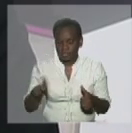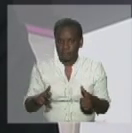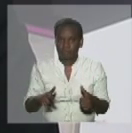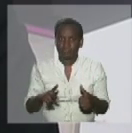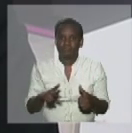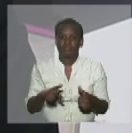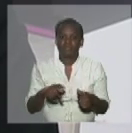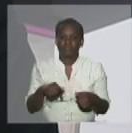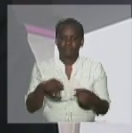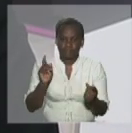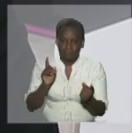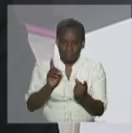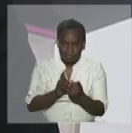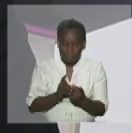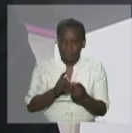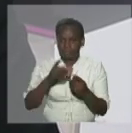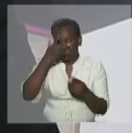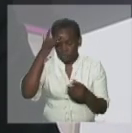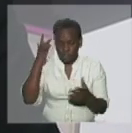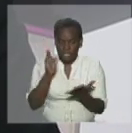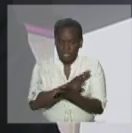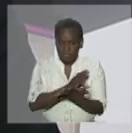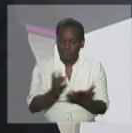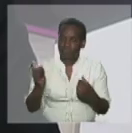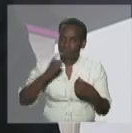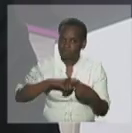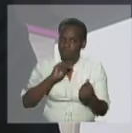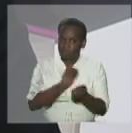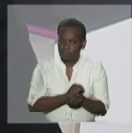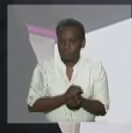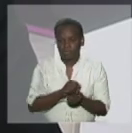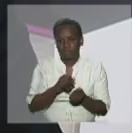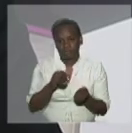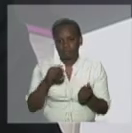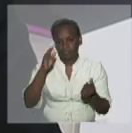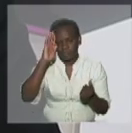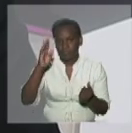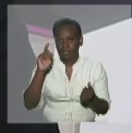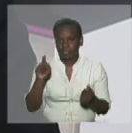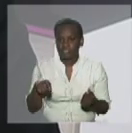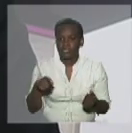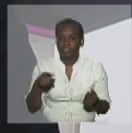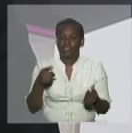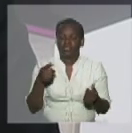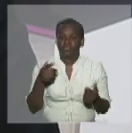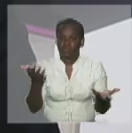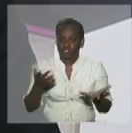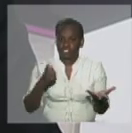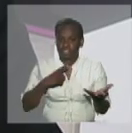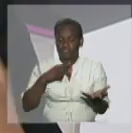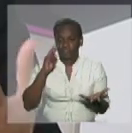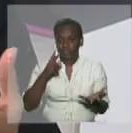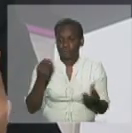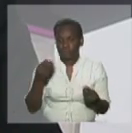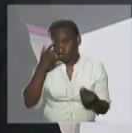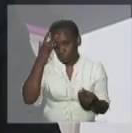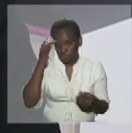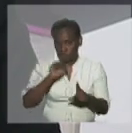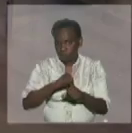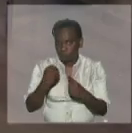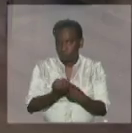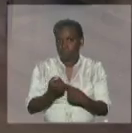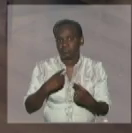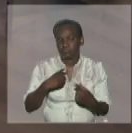né? Se reaproximar de algumas pessoas, né? É basicamente isso. Hoje em dia a gente vê muito isso na